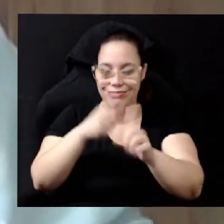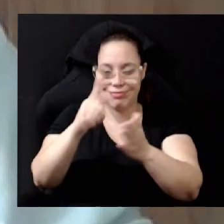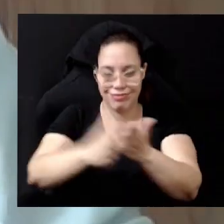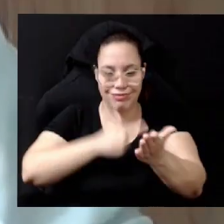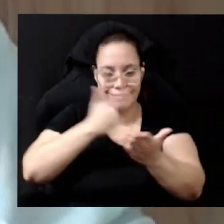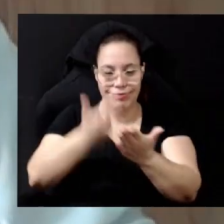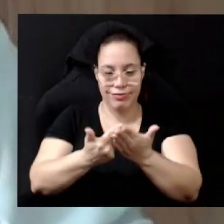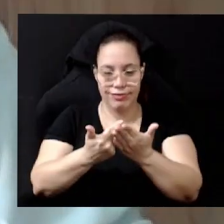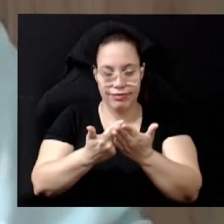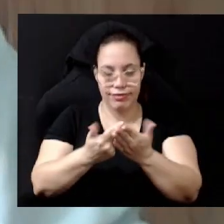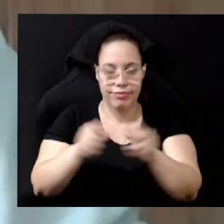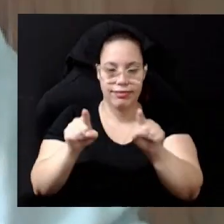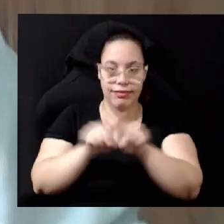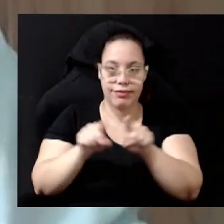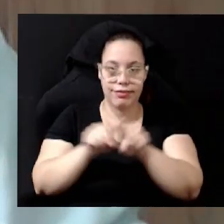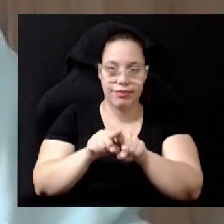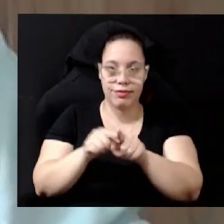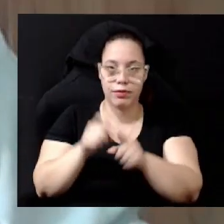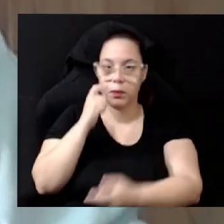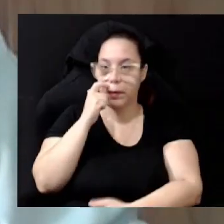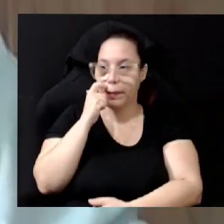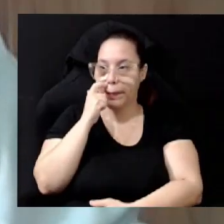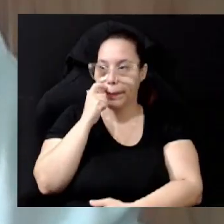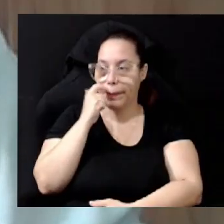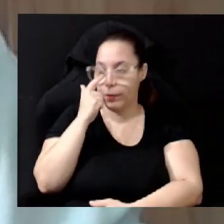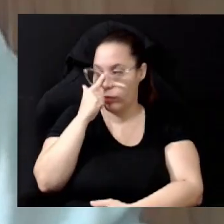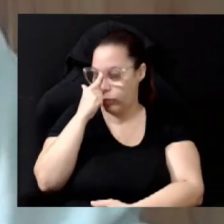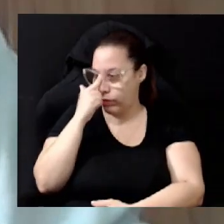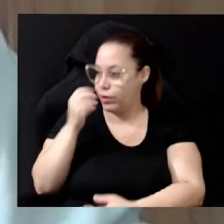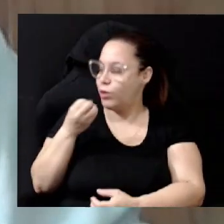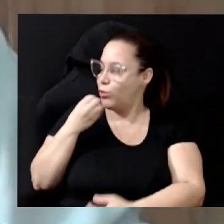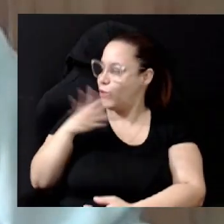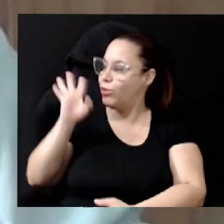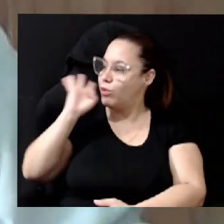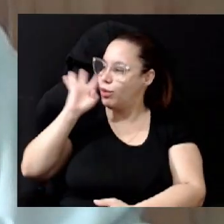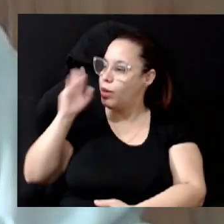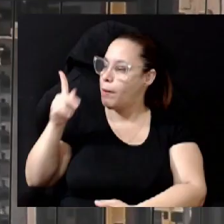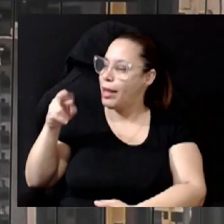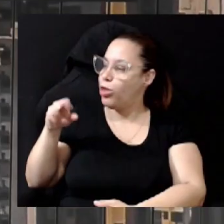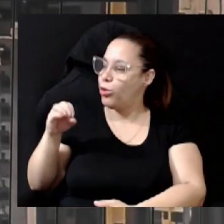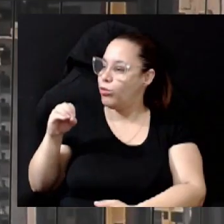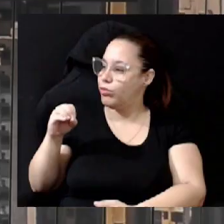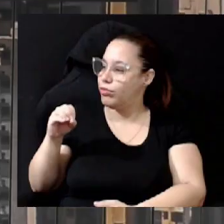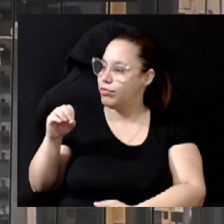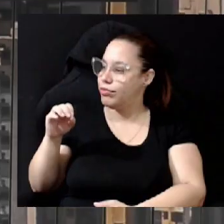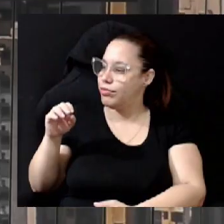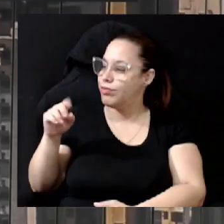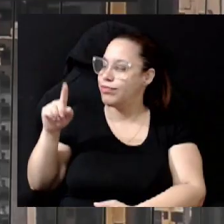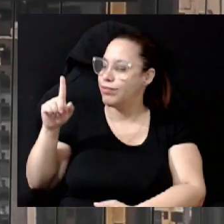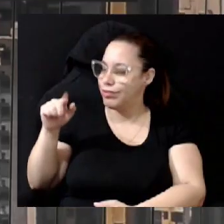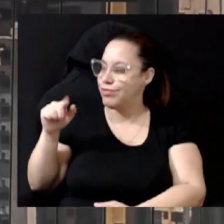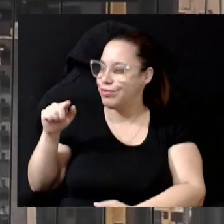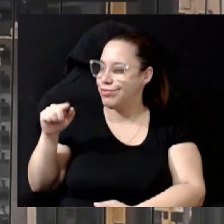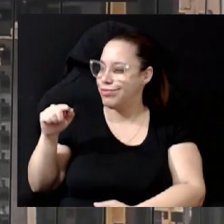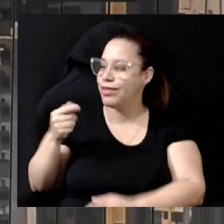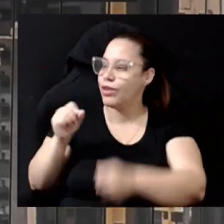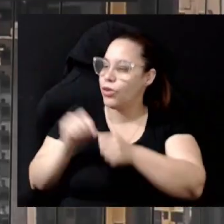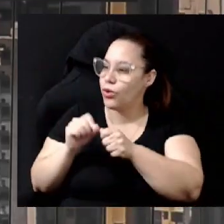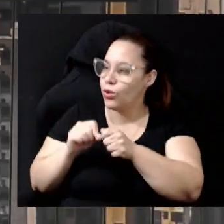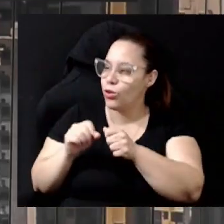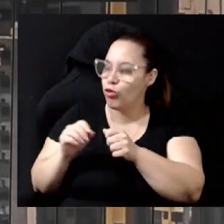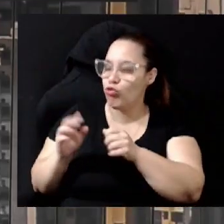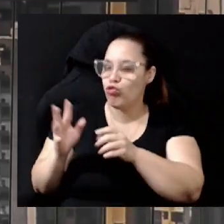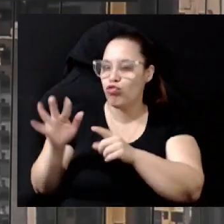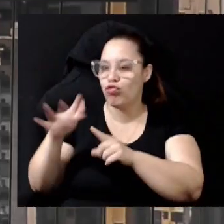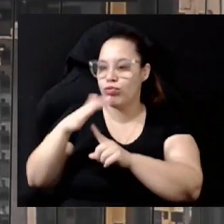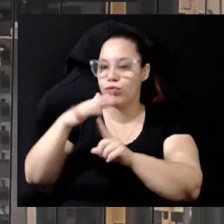Esse é o objetivo do livro e também da minha carreira como um todo. Muito legal, Pedro. Eu acho que é bem isso, né? Aquilo que a